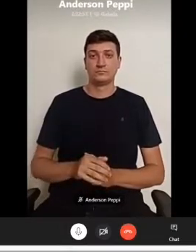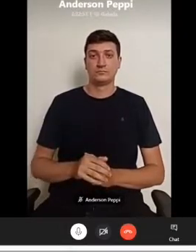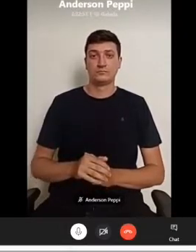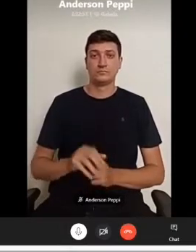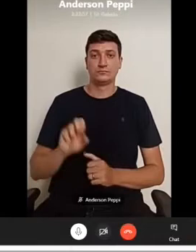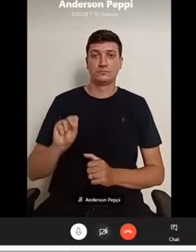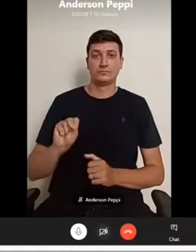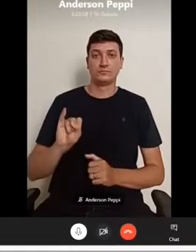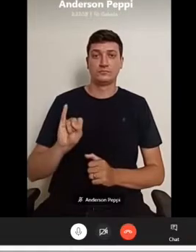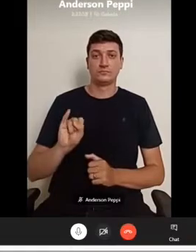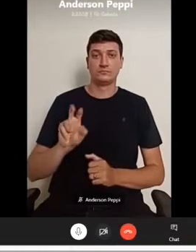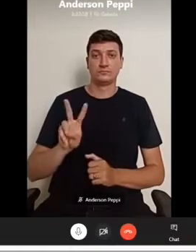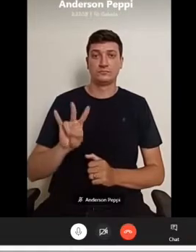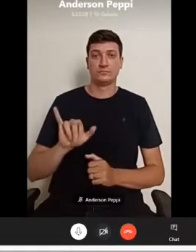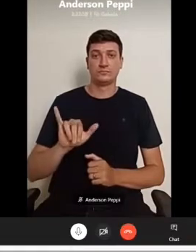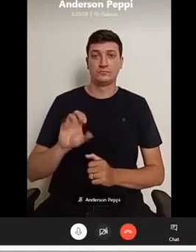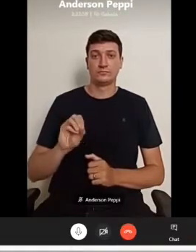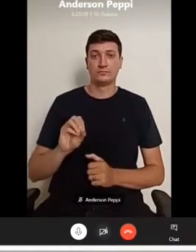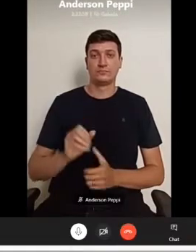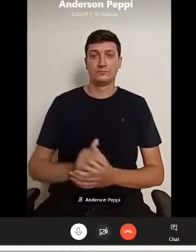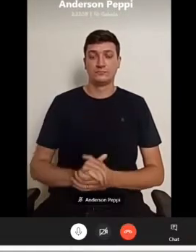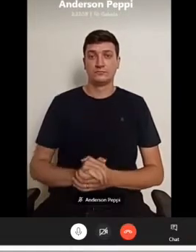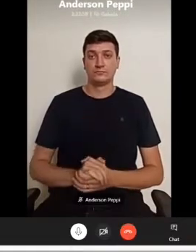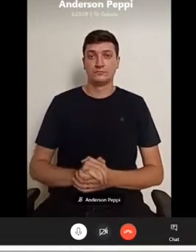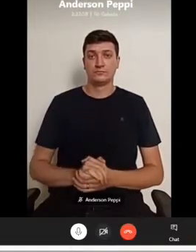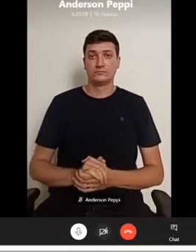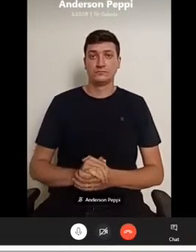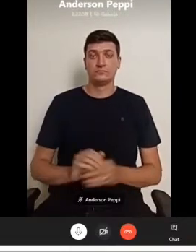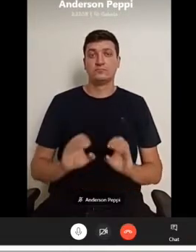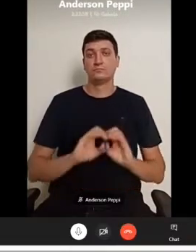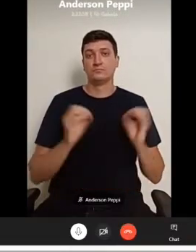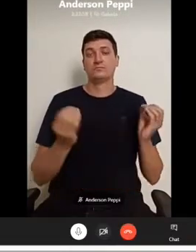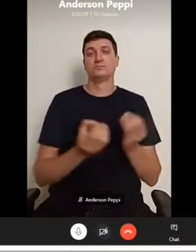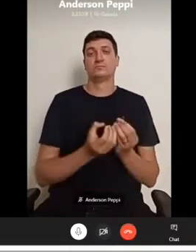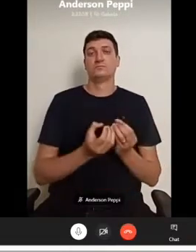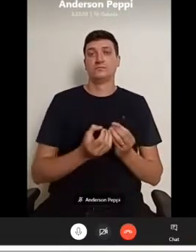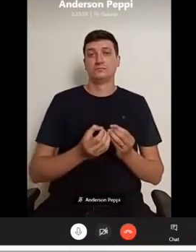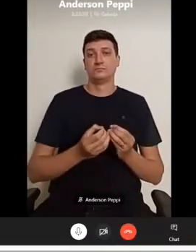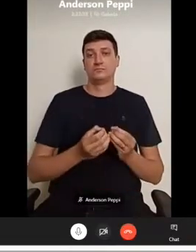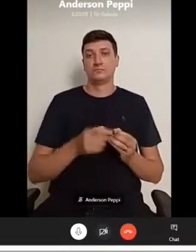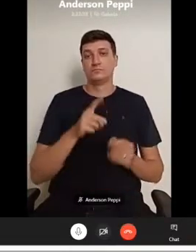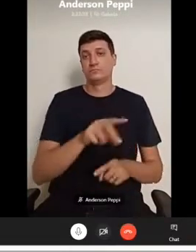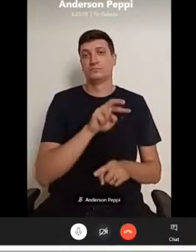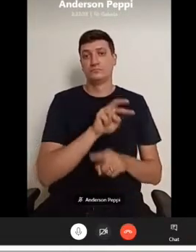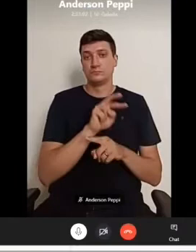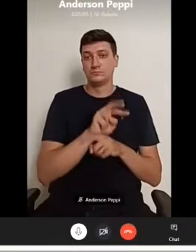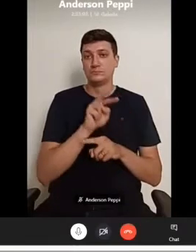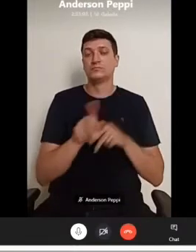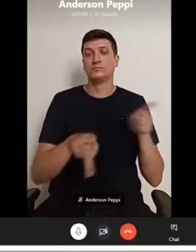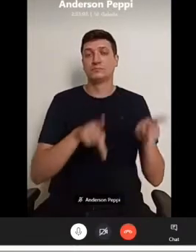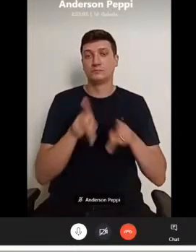Santos. Comissão de Defesa do Cidadão e dos Direitos Humanos.